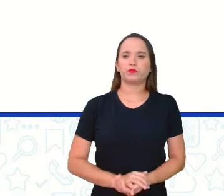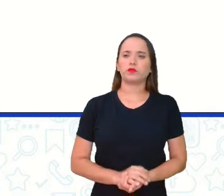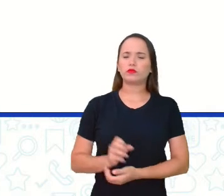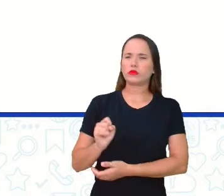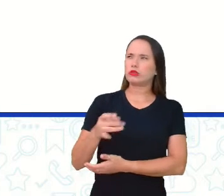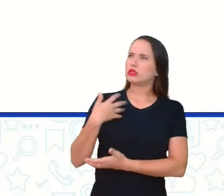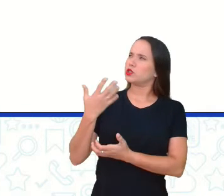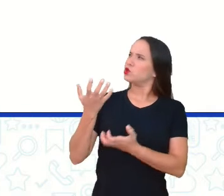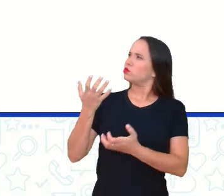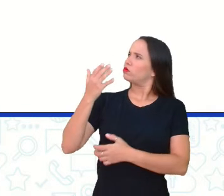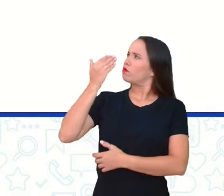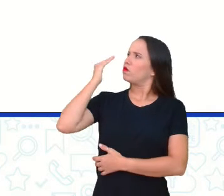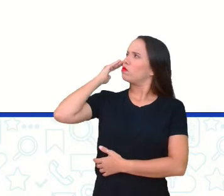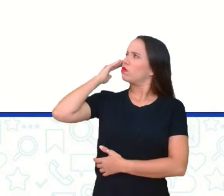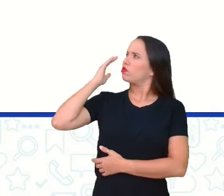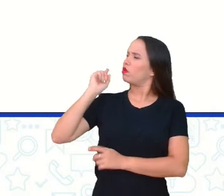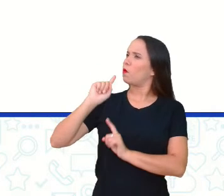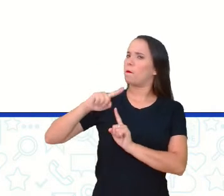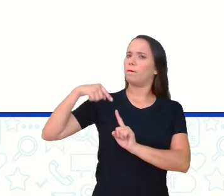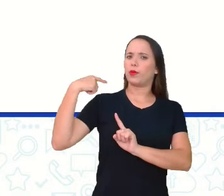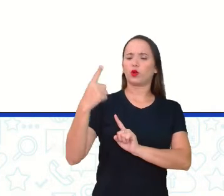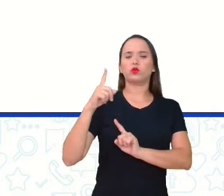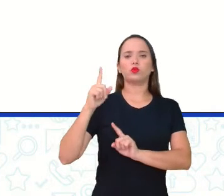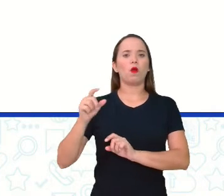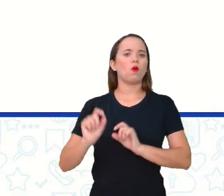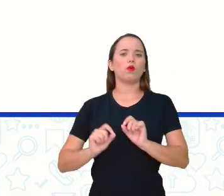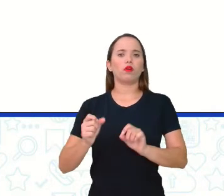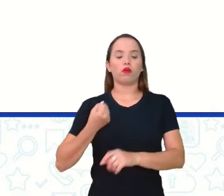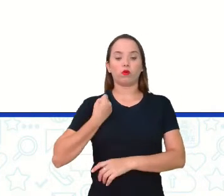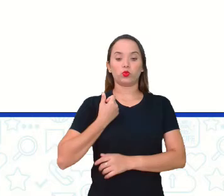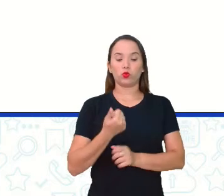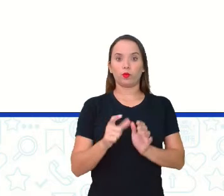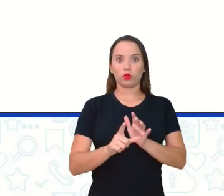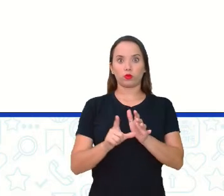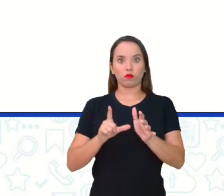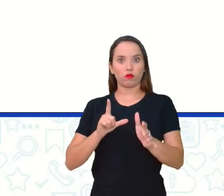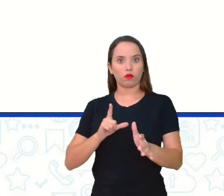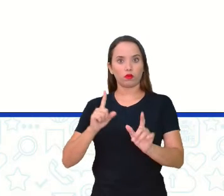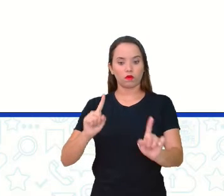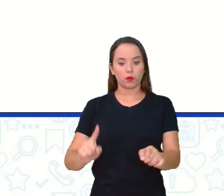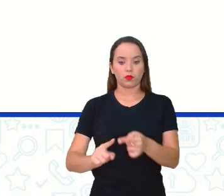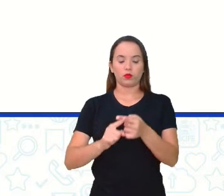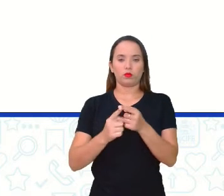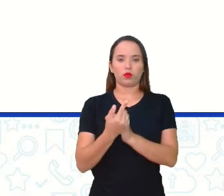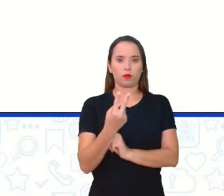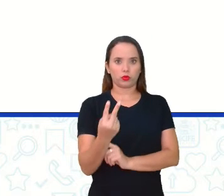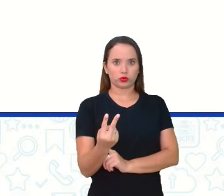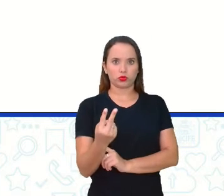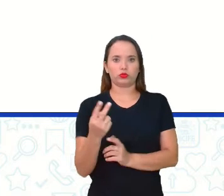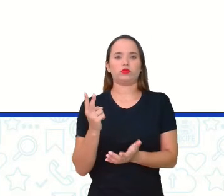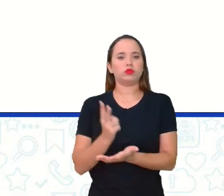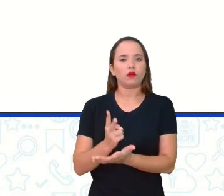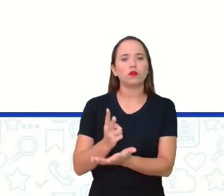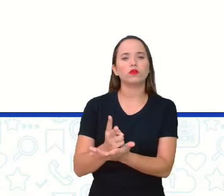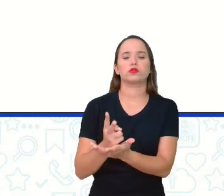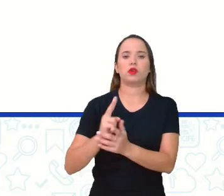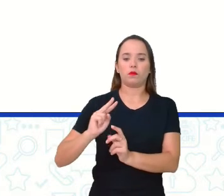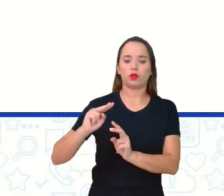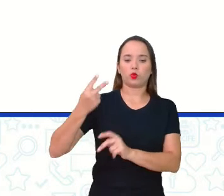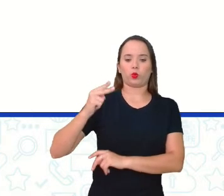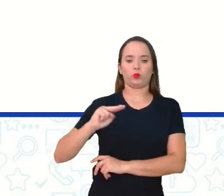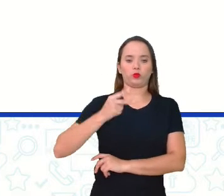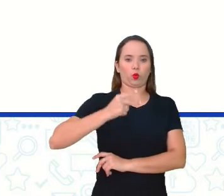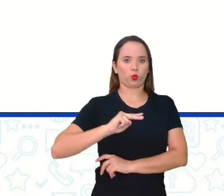é o próximo, eu pegaria a quantidade anterior e multiplicaria por 2, ou seja, está sempre tomando o